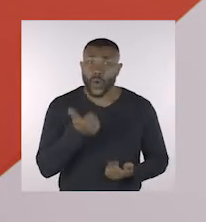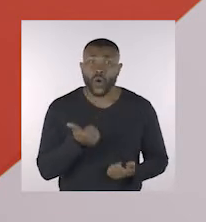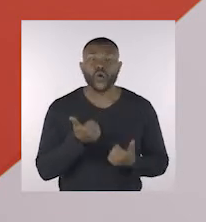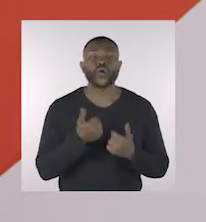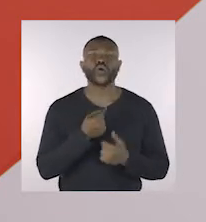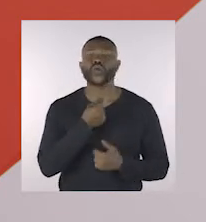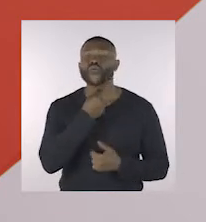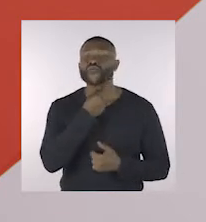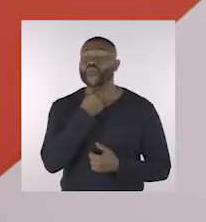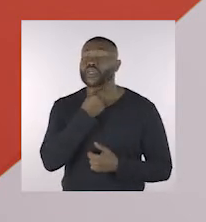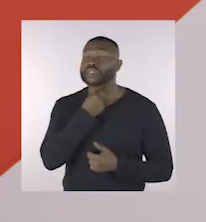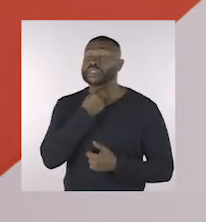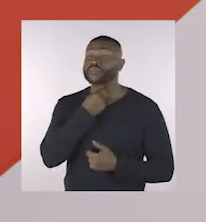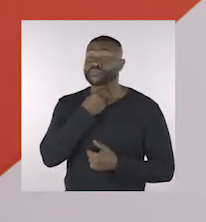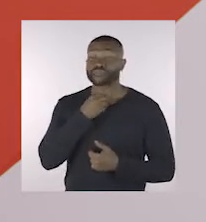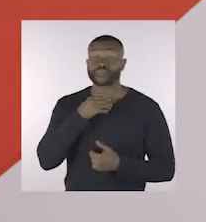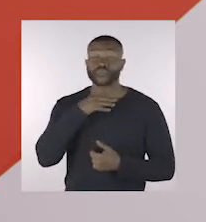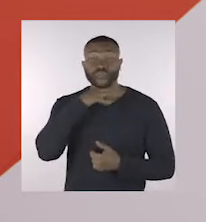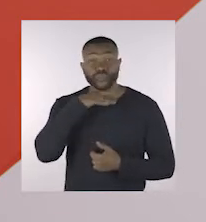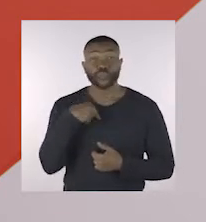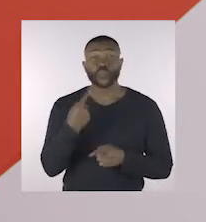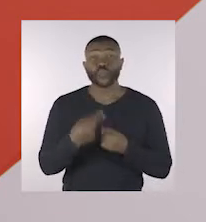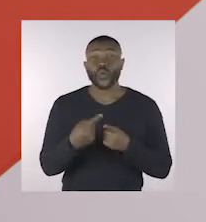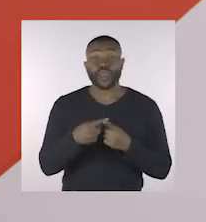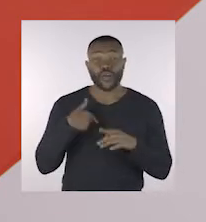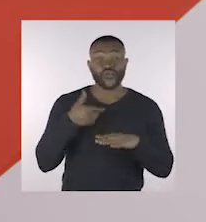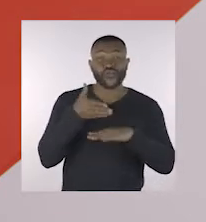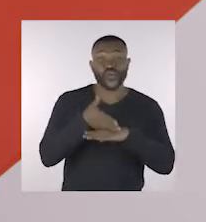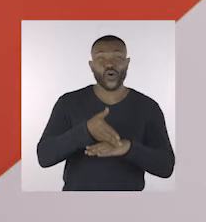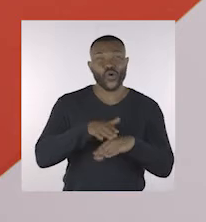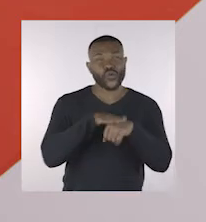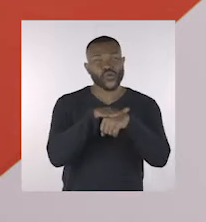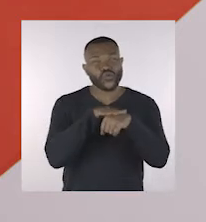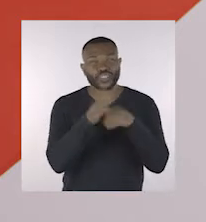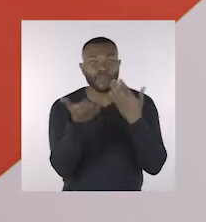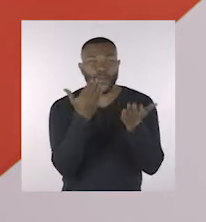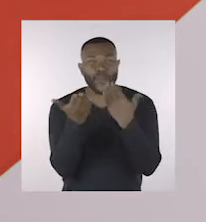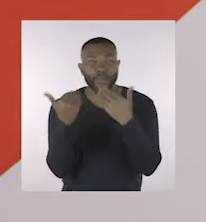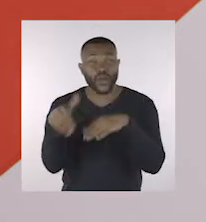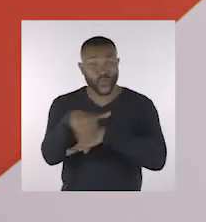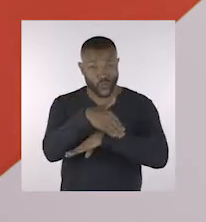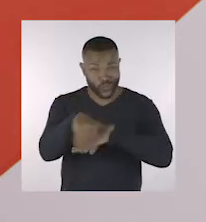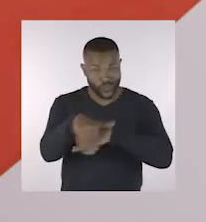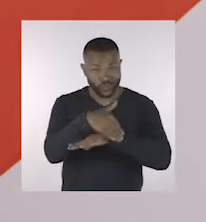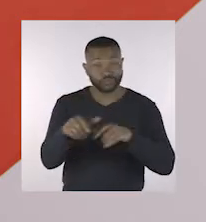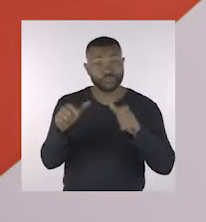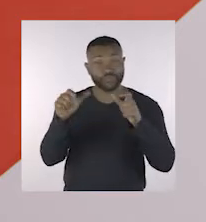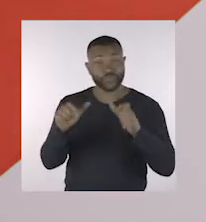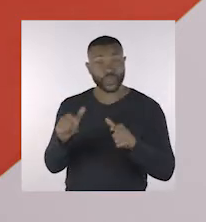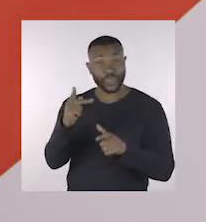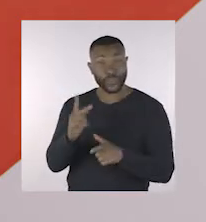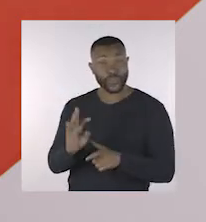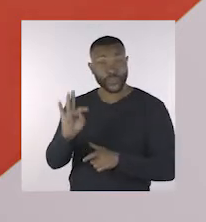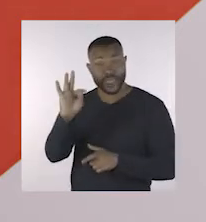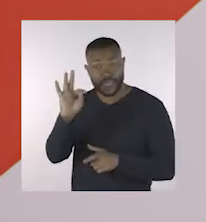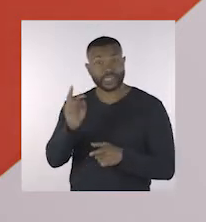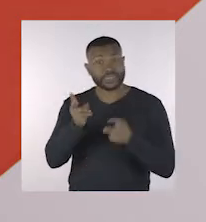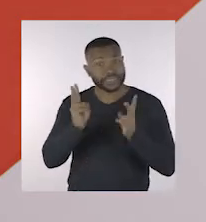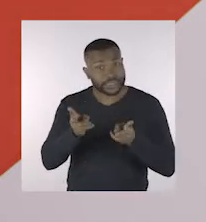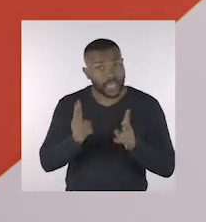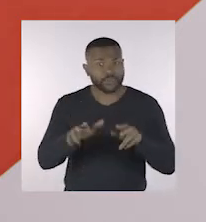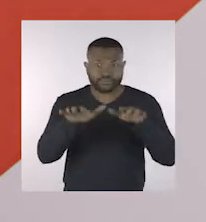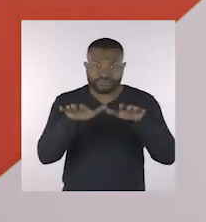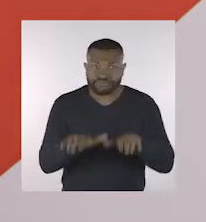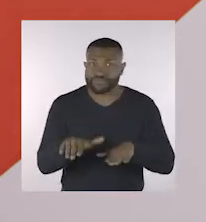boa meu roucos rouco porque nós estamos na rua Aliás a rua é um local aonde o PT não pode